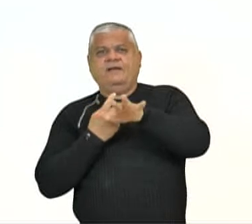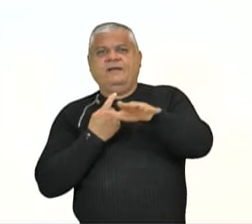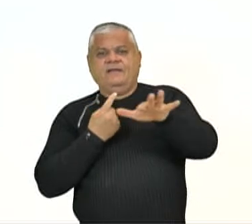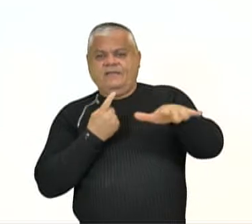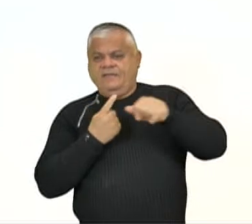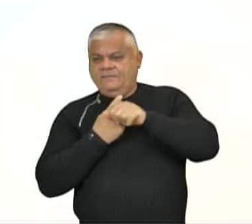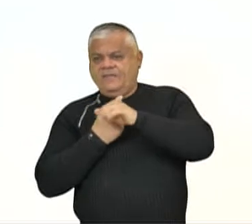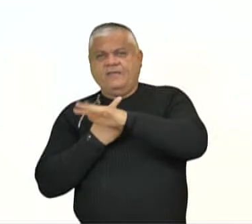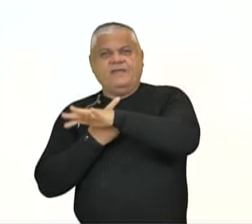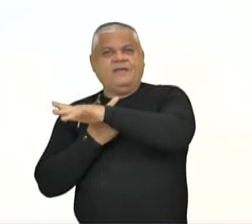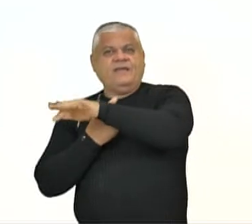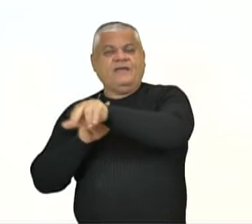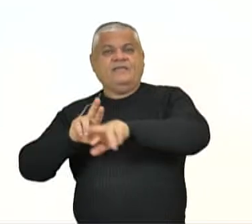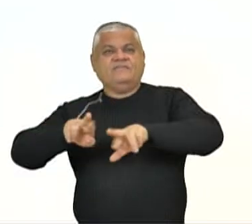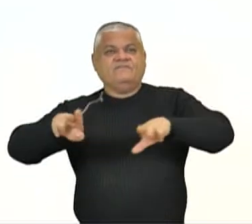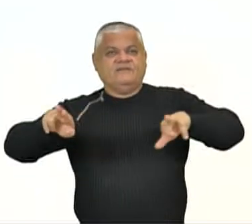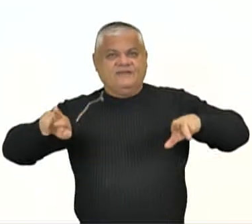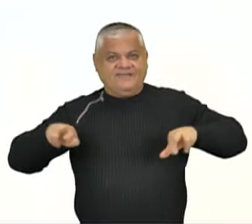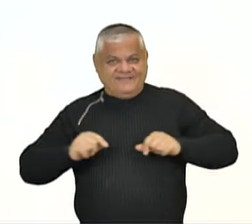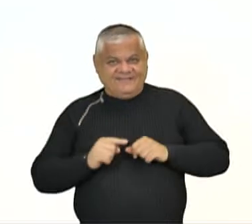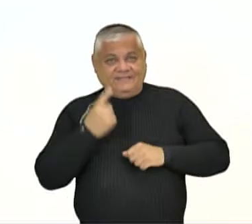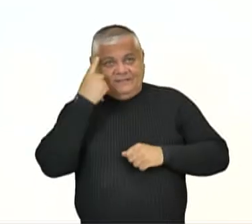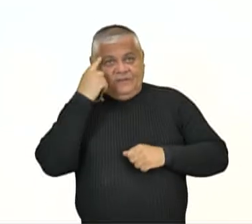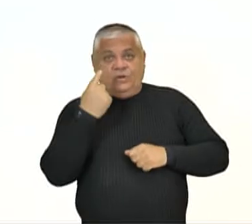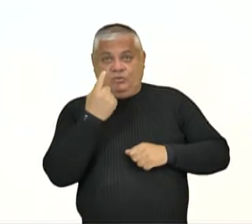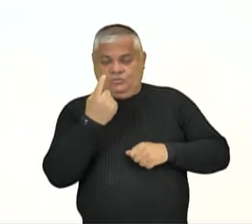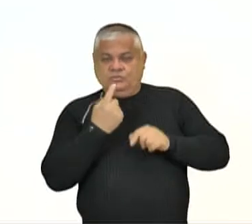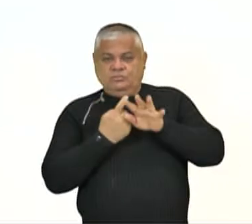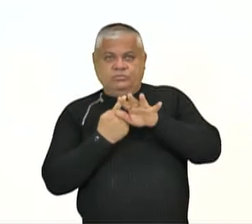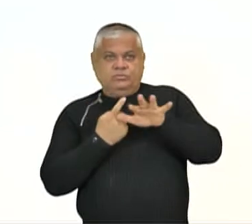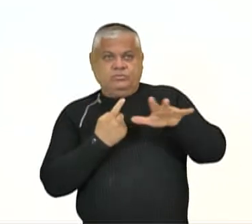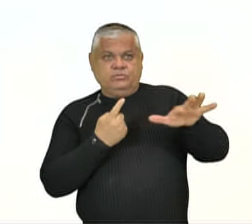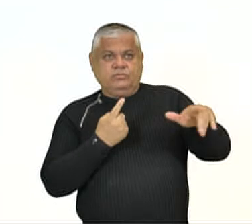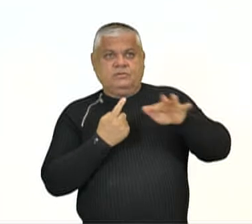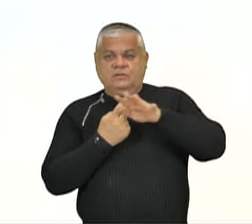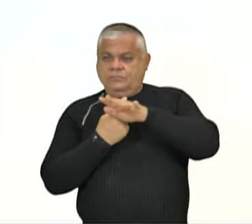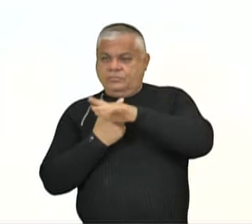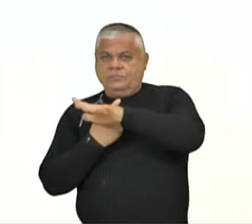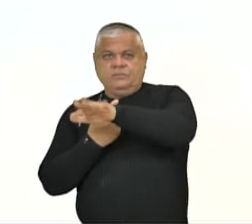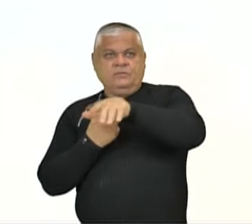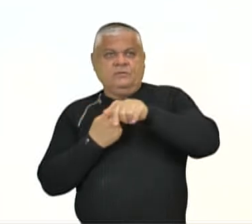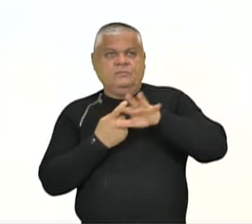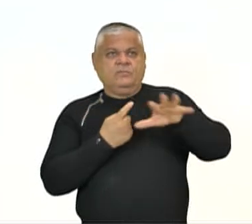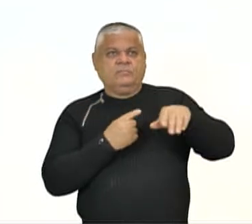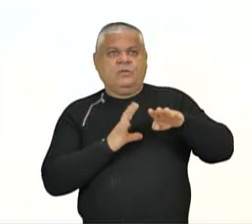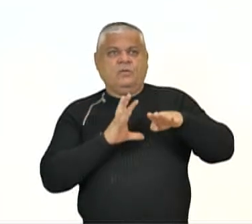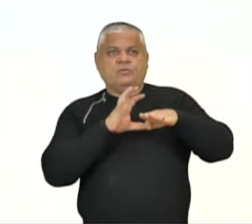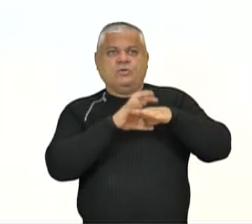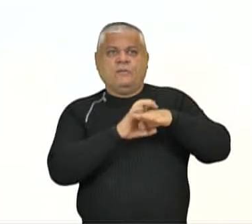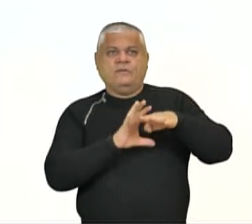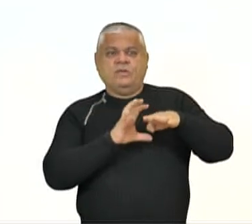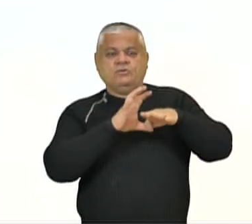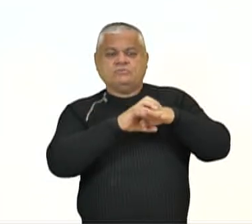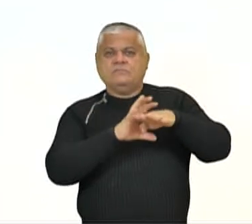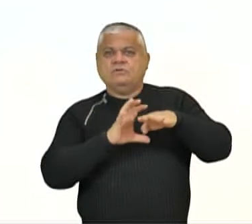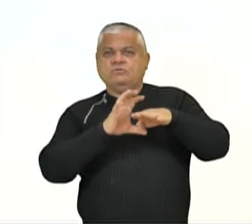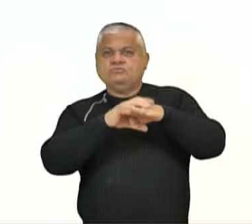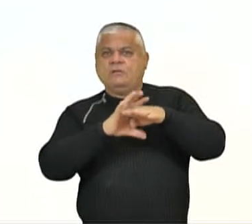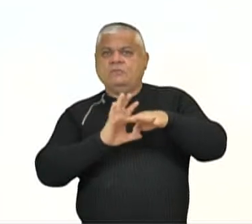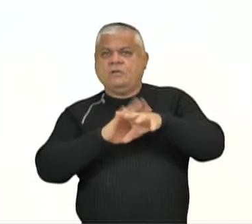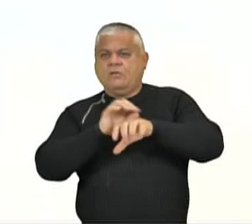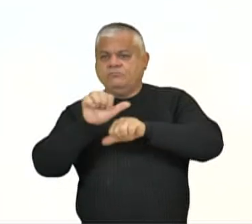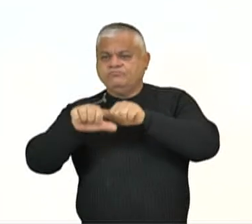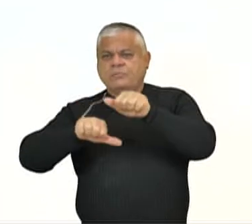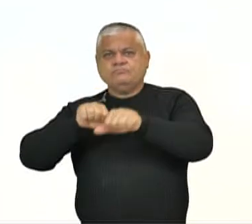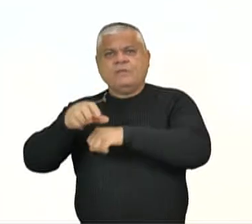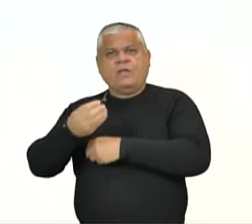seleção diferentes. Aqui nessa imagem mostra a representação do bico, que eles vão comendo, então, características, o